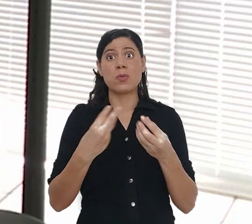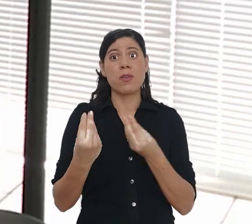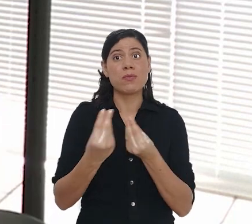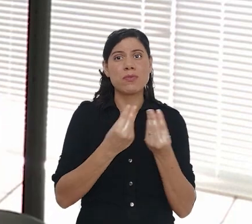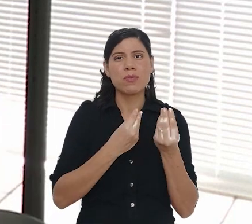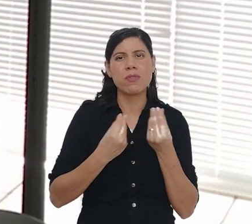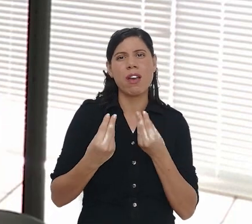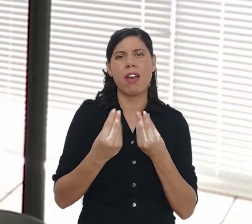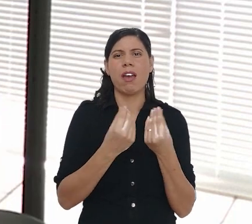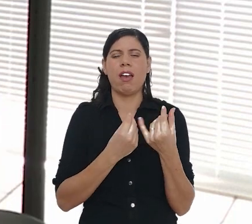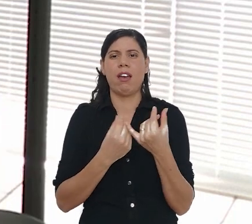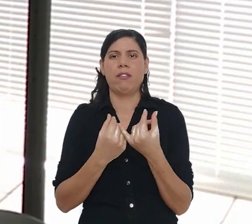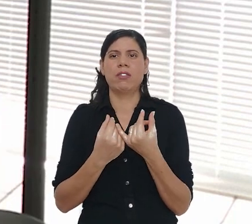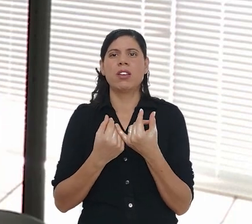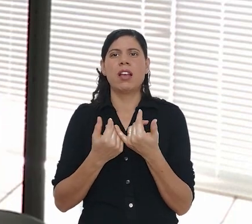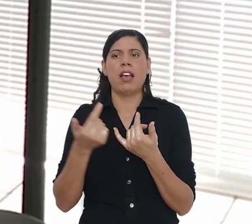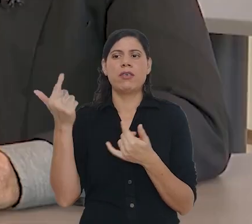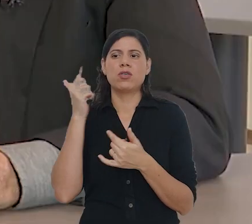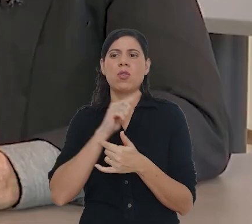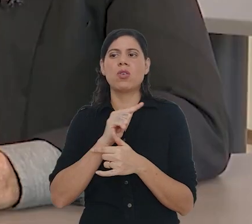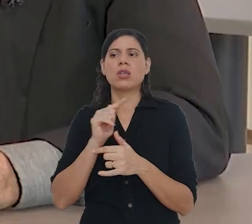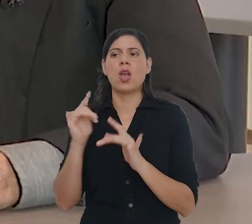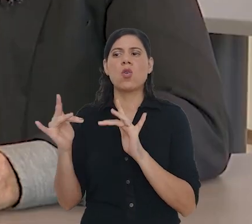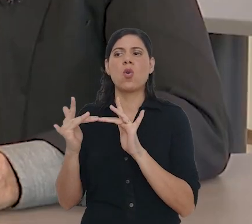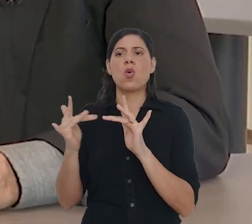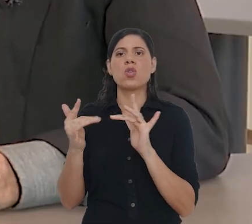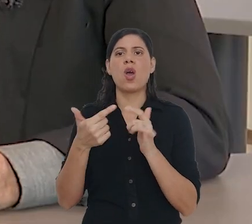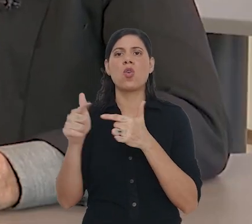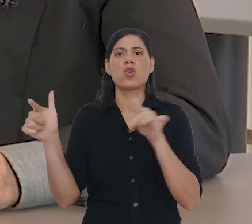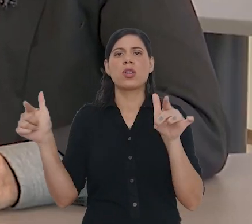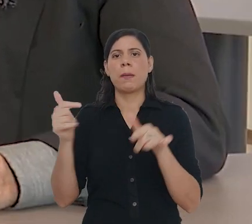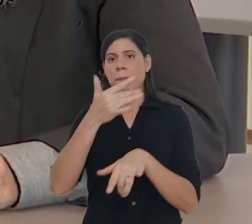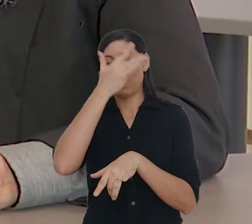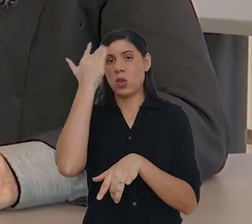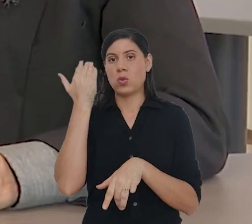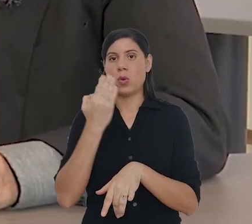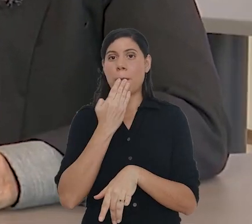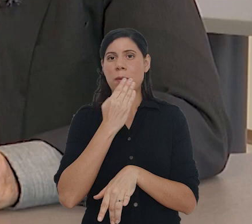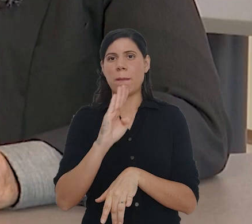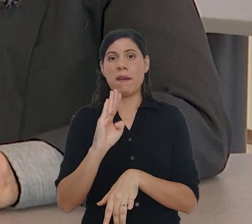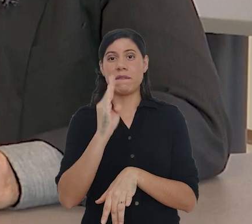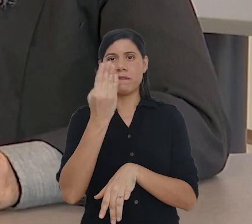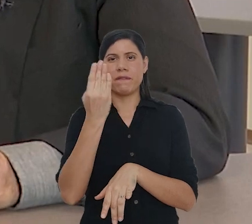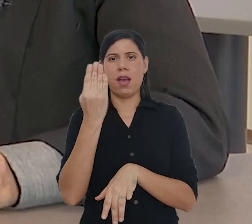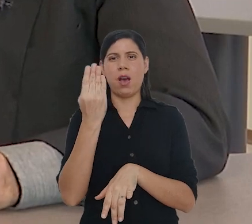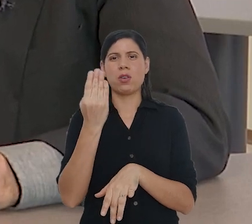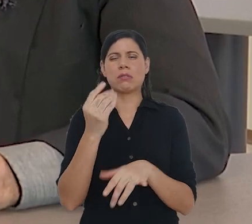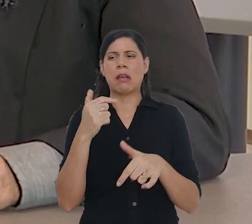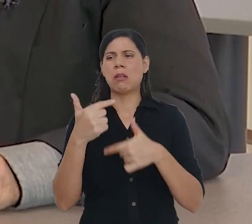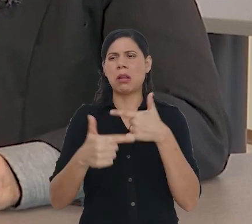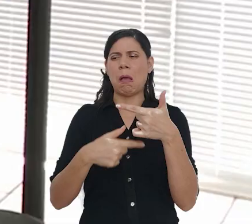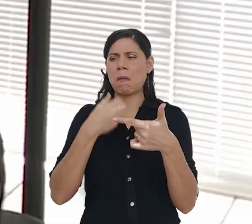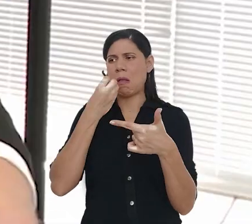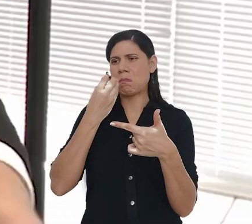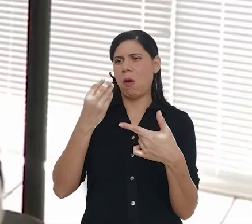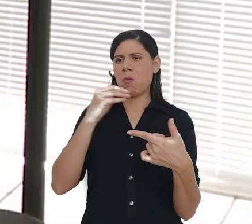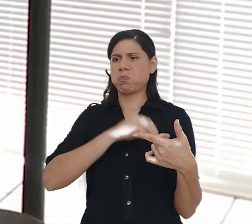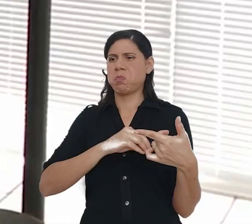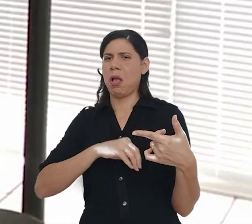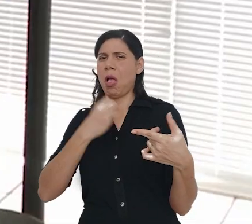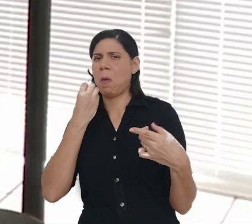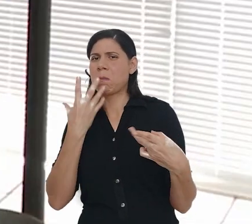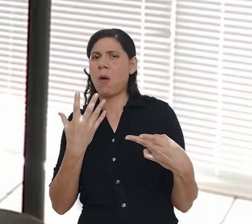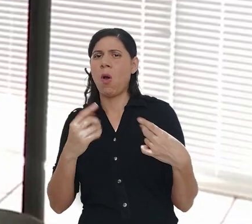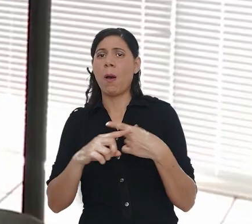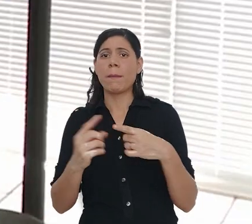vezes são aliciadas por intermediários, por meio de falsas promessas de ótimas condições de trabalho, de remuneração. Quando eles